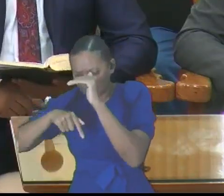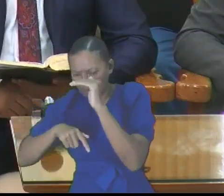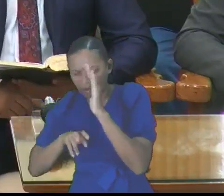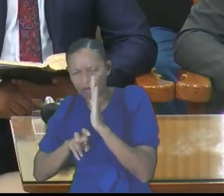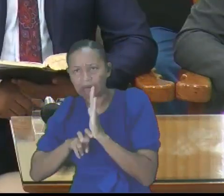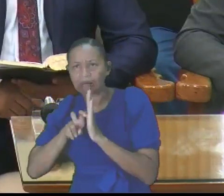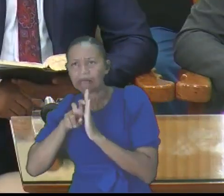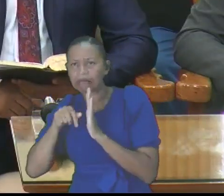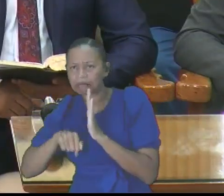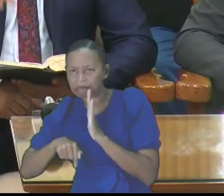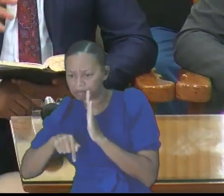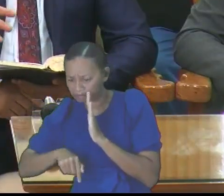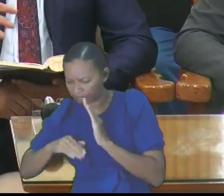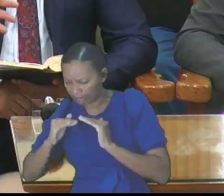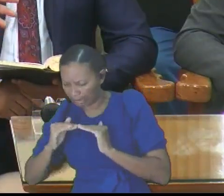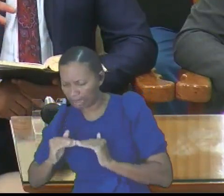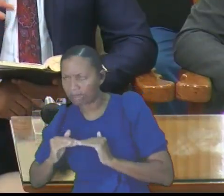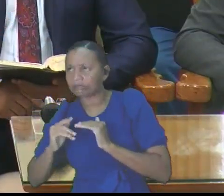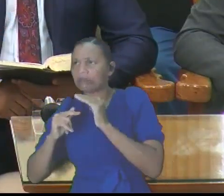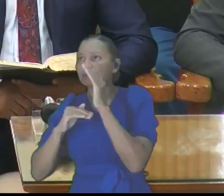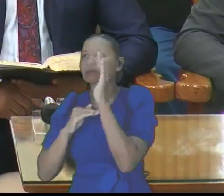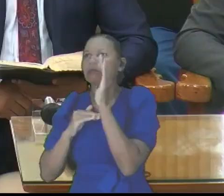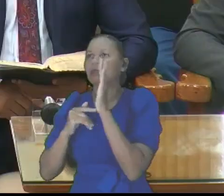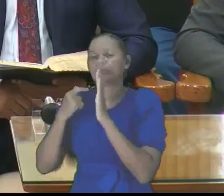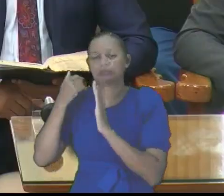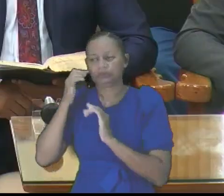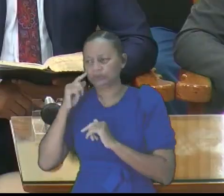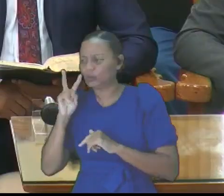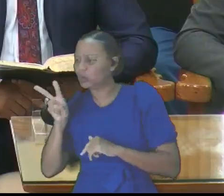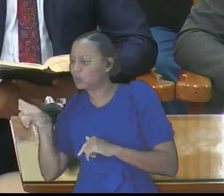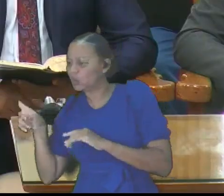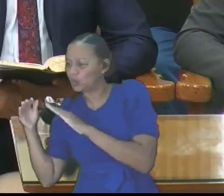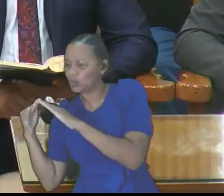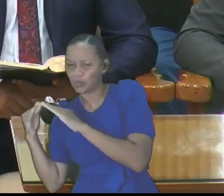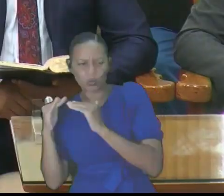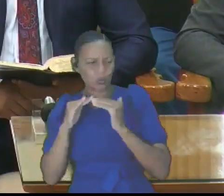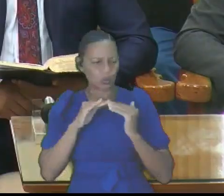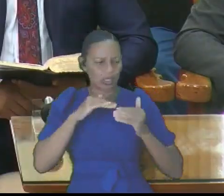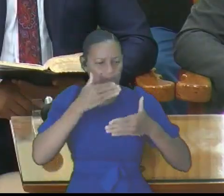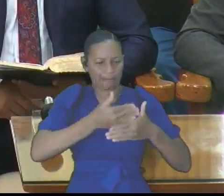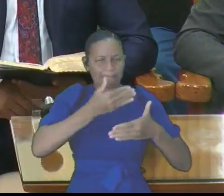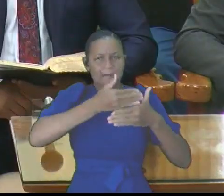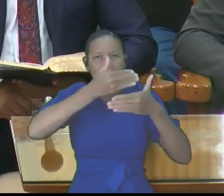você não sabe quem é o vizinho da direita, você não sabe quem é o vizinho da esquerda, os muros